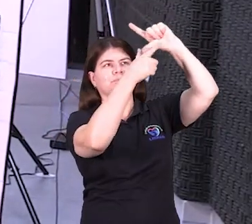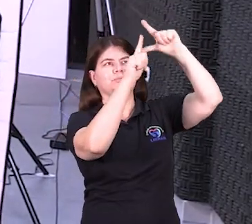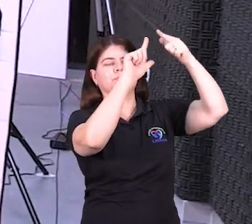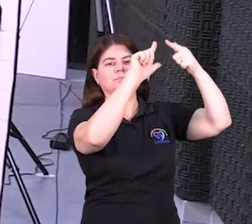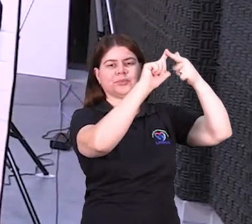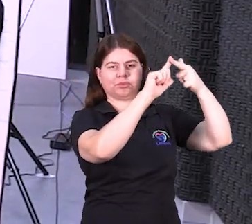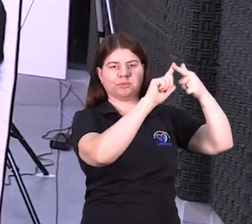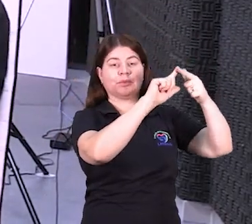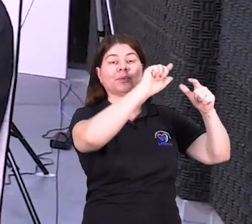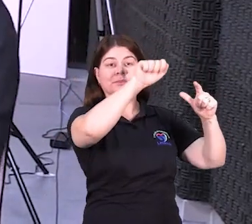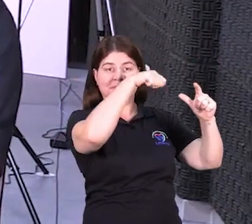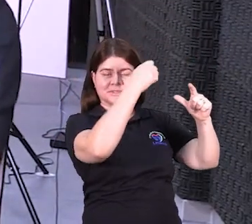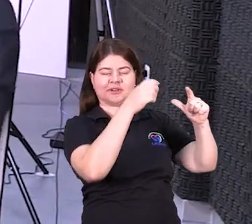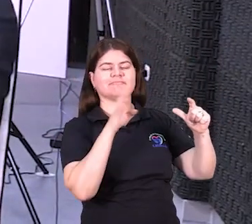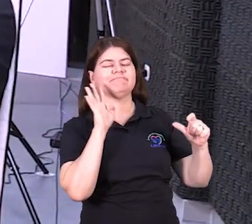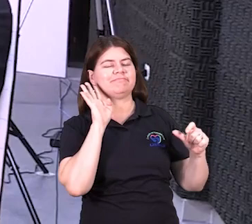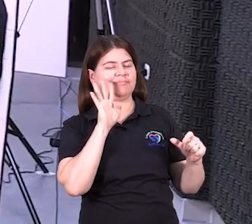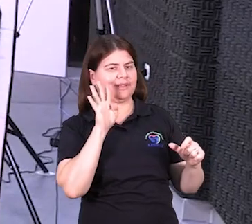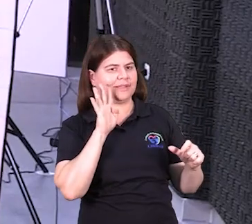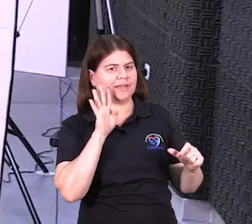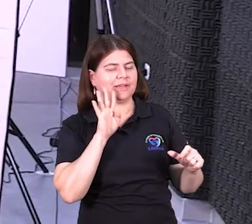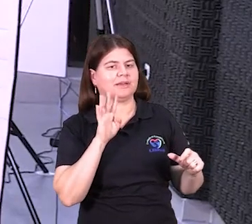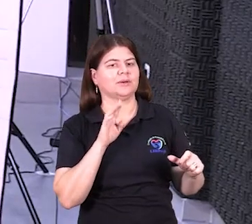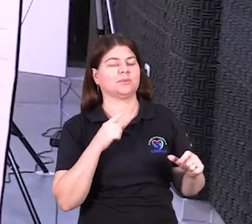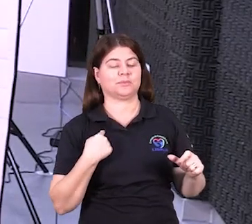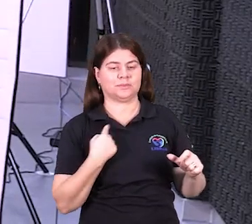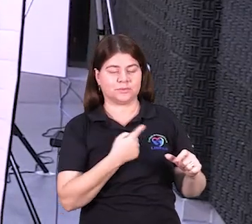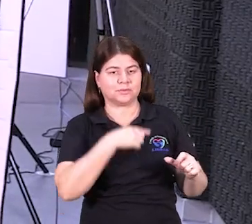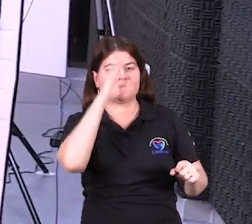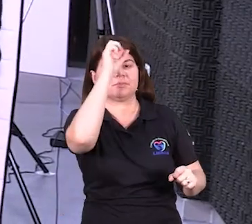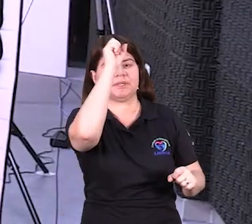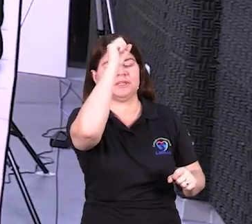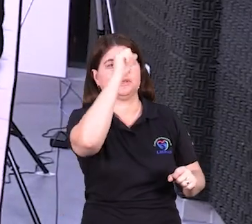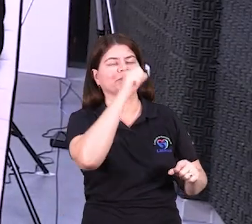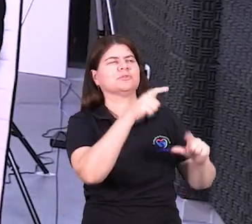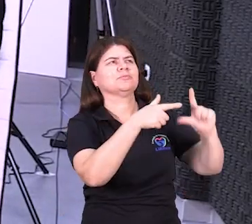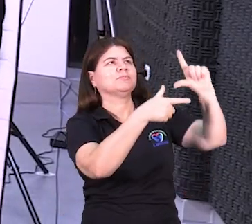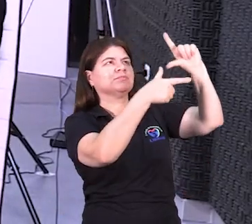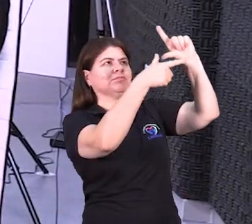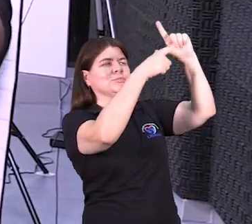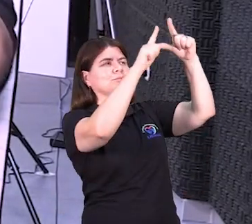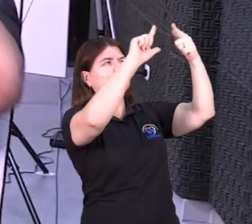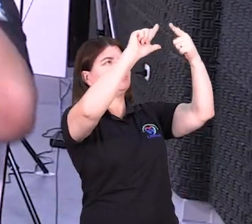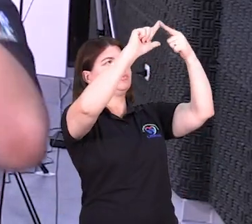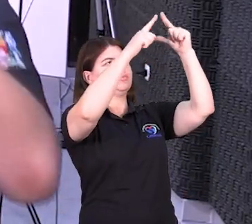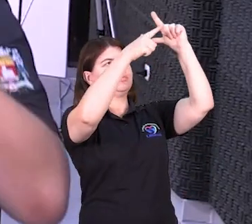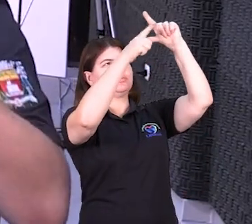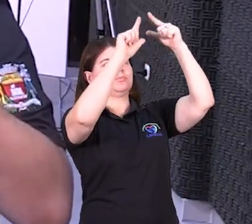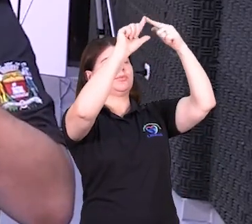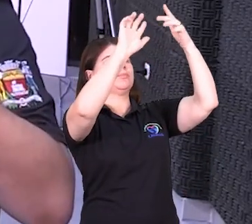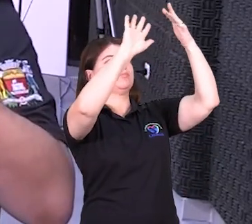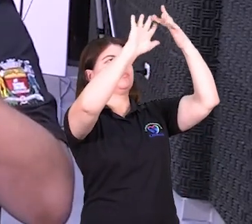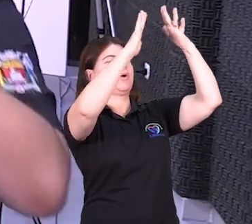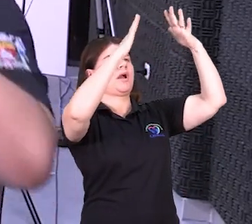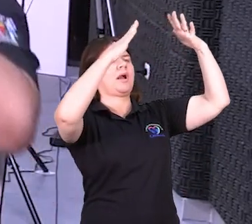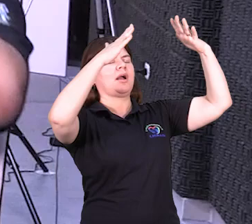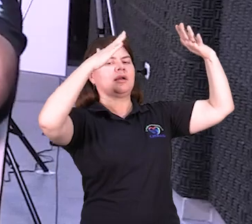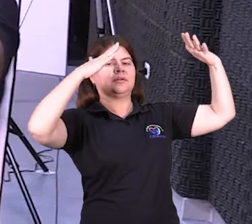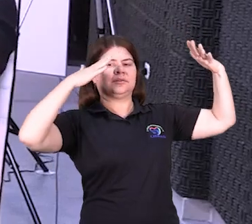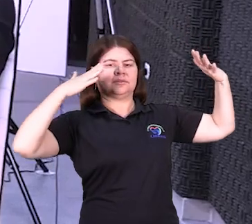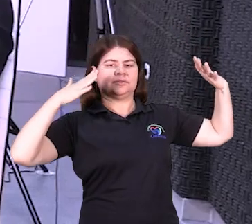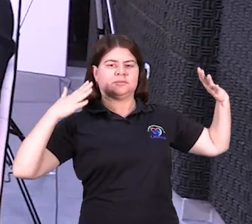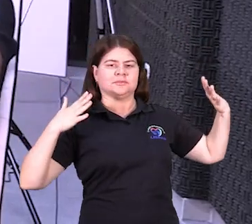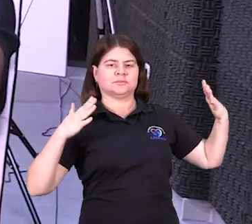do Sul, e é um sinal que ficou muito legal, que a gente aprendeu a fazer, e resplandece. O resplandecer